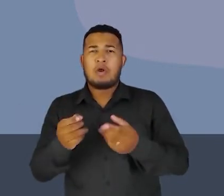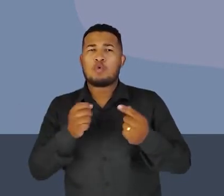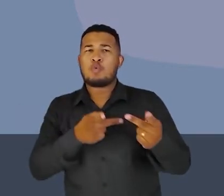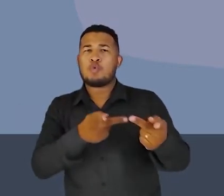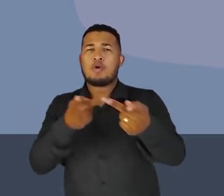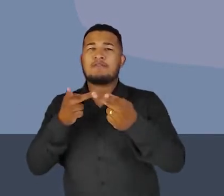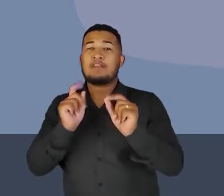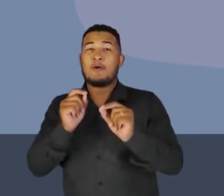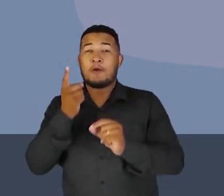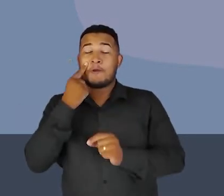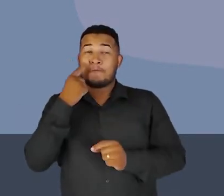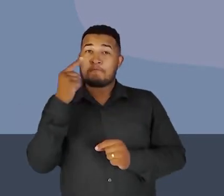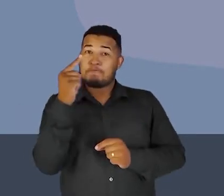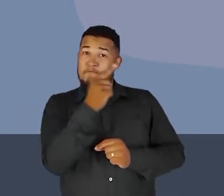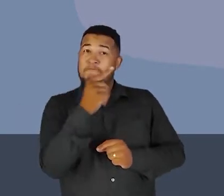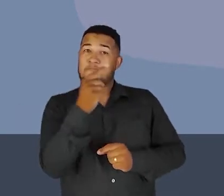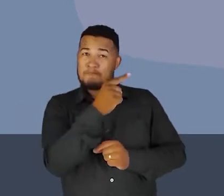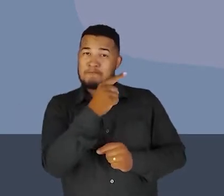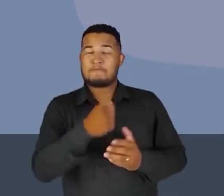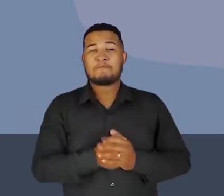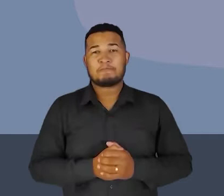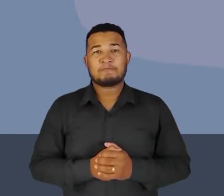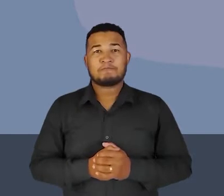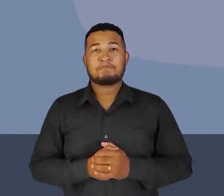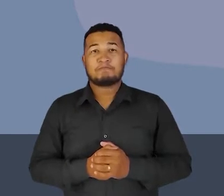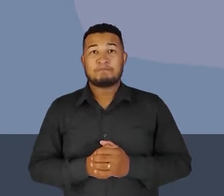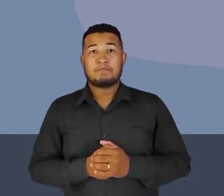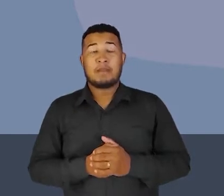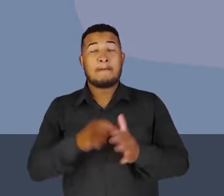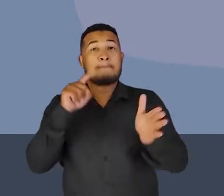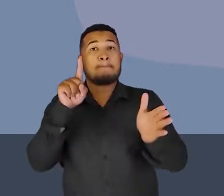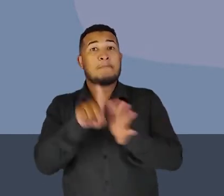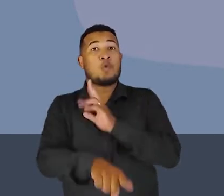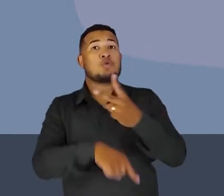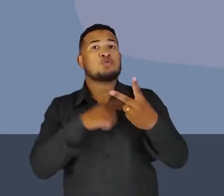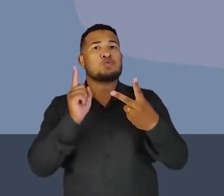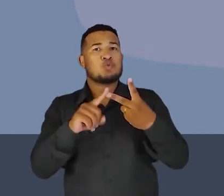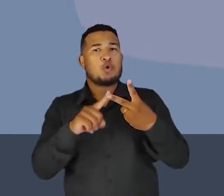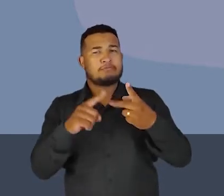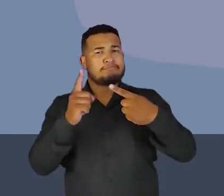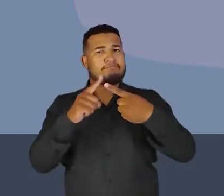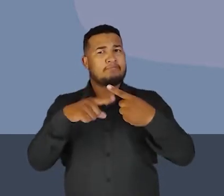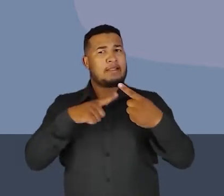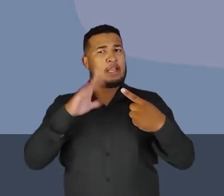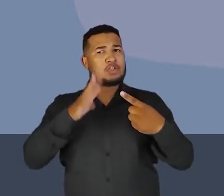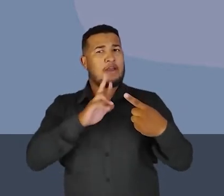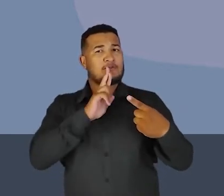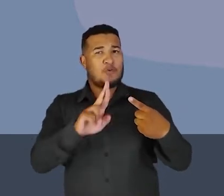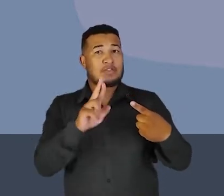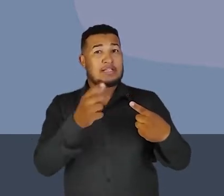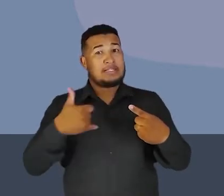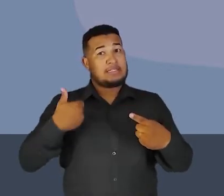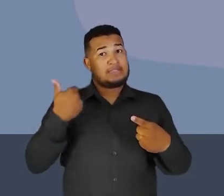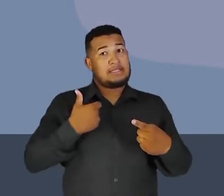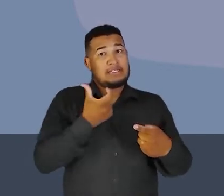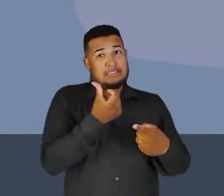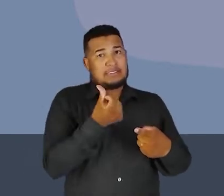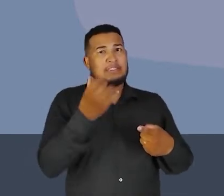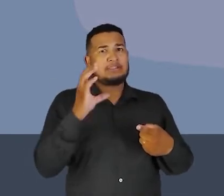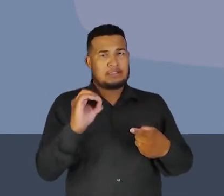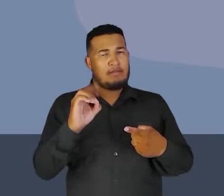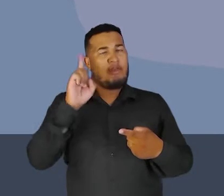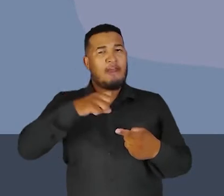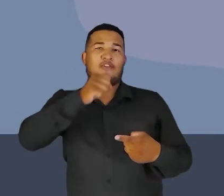próximo slide. Temos aí a segunda pergunta. Então, a primeira pergunta já está respondida. Quando a pessoa é